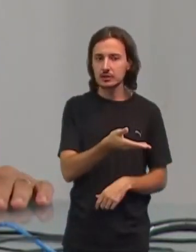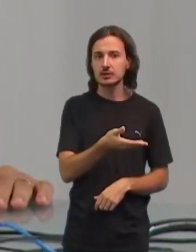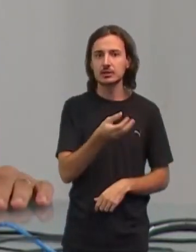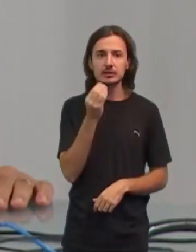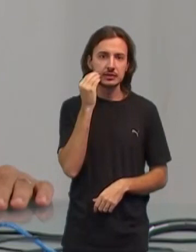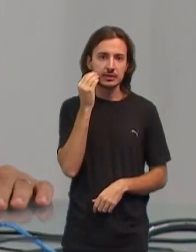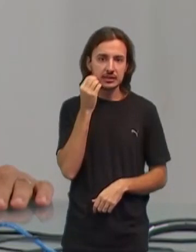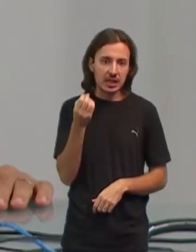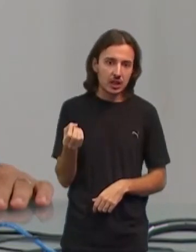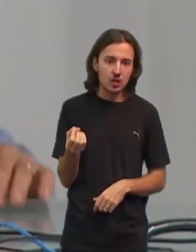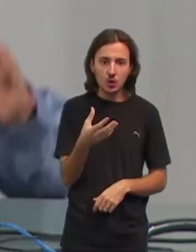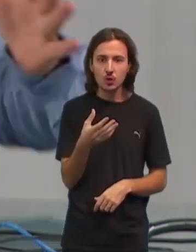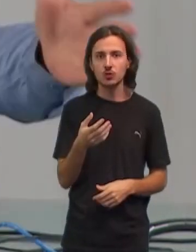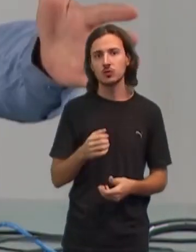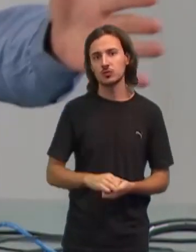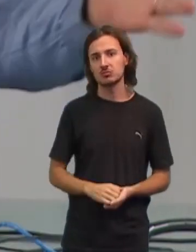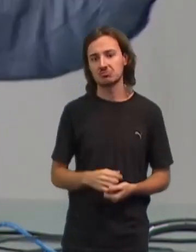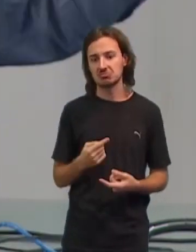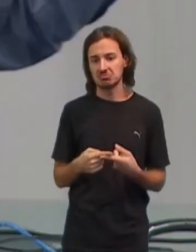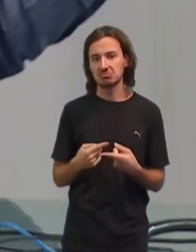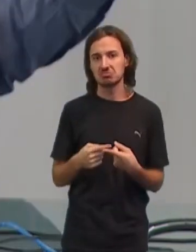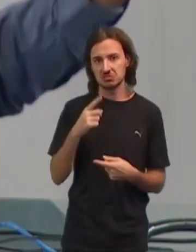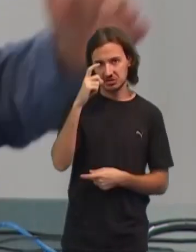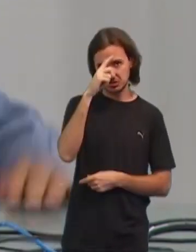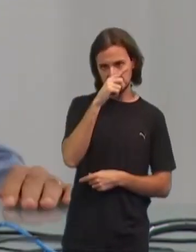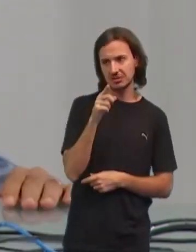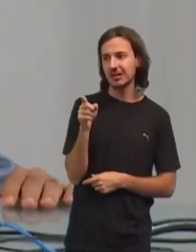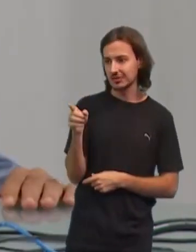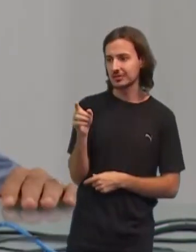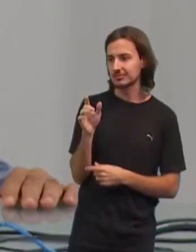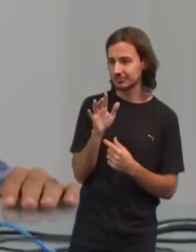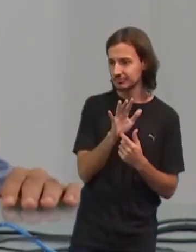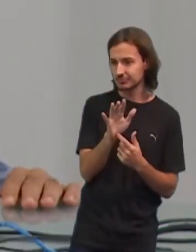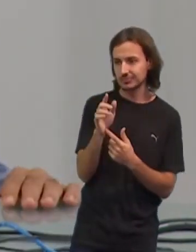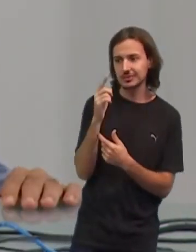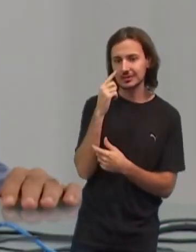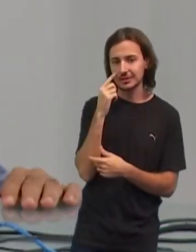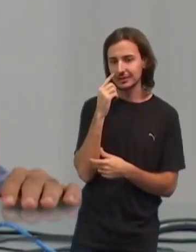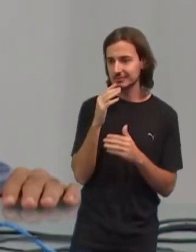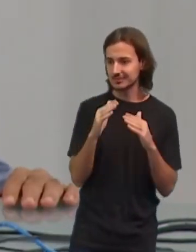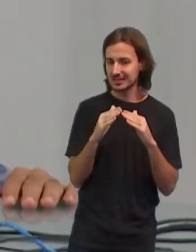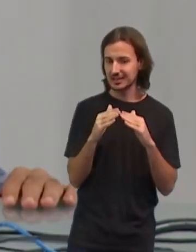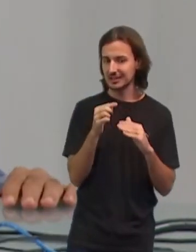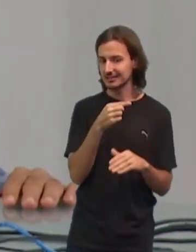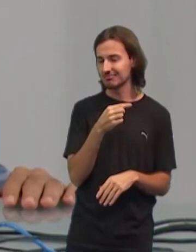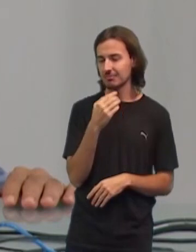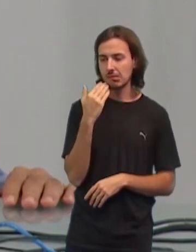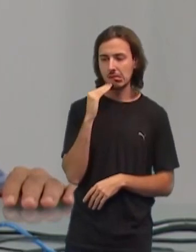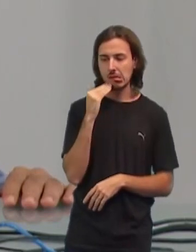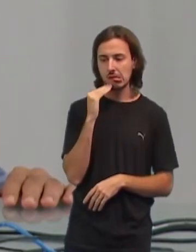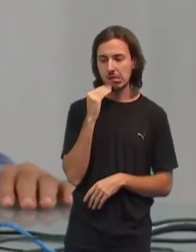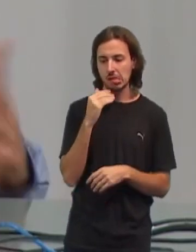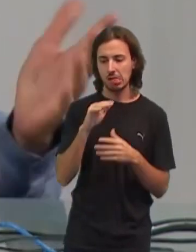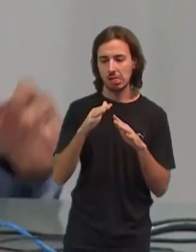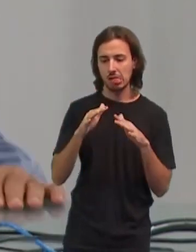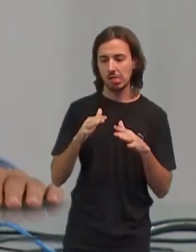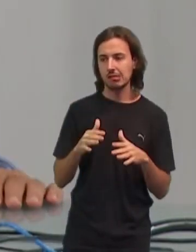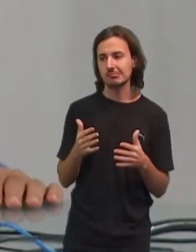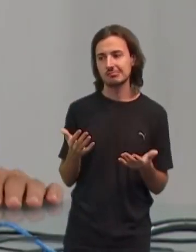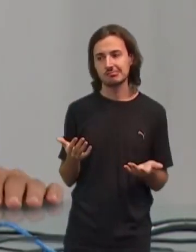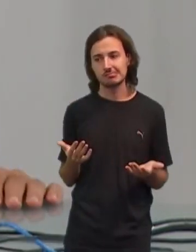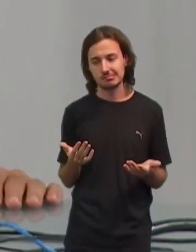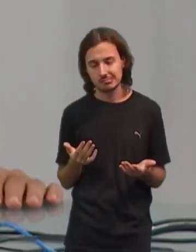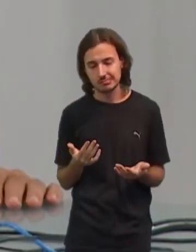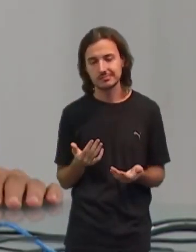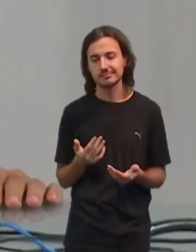inadmissível a gente viver esse momento, conforme o senhor também mostrou, esse imóvel ali, que realmente não se dá uma